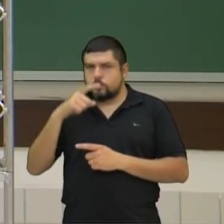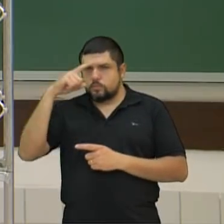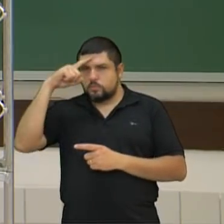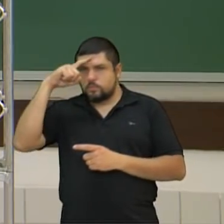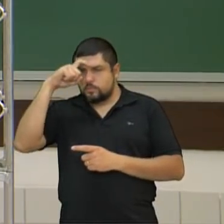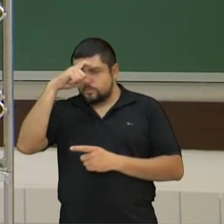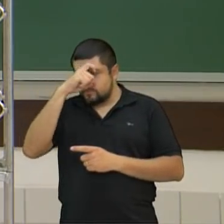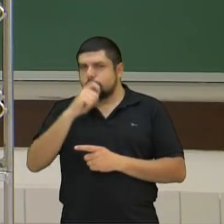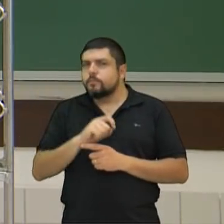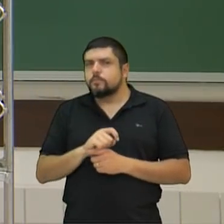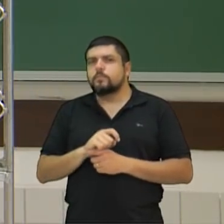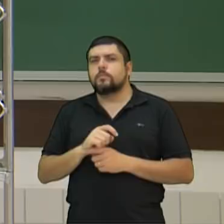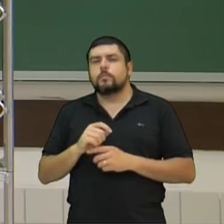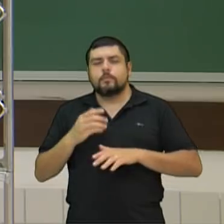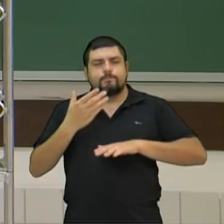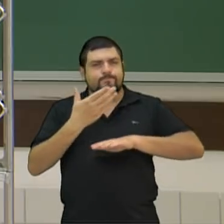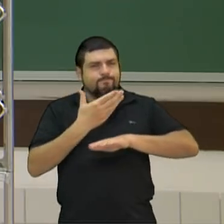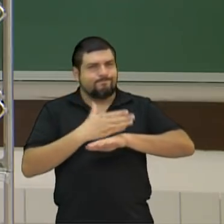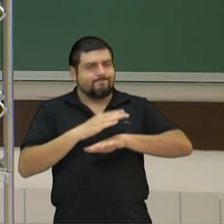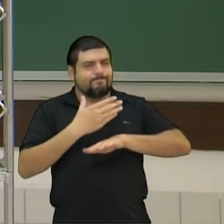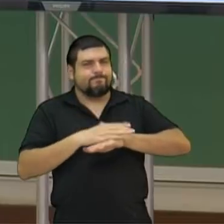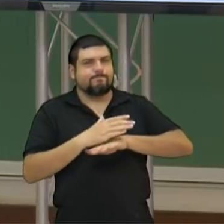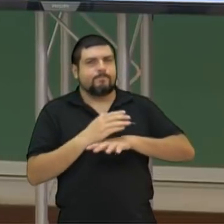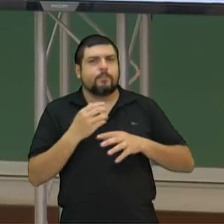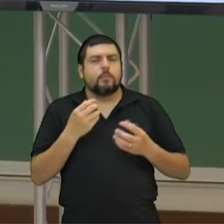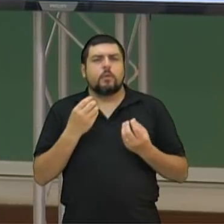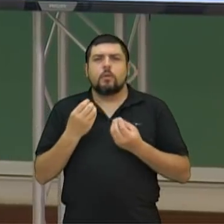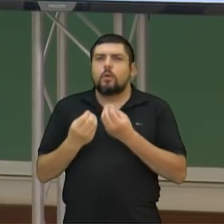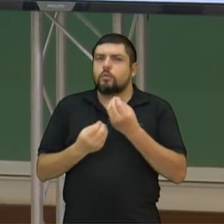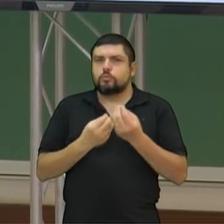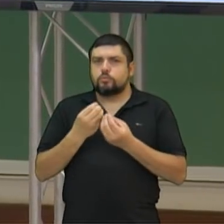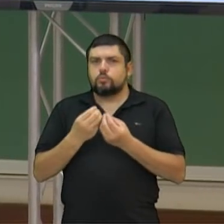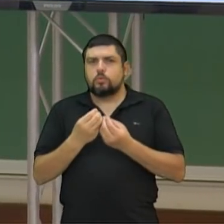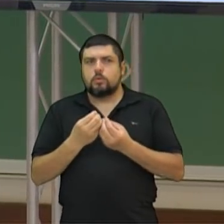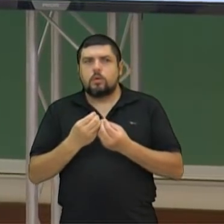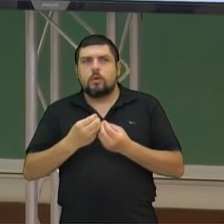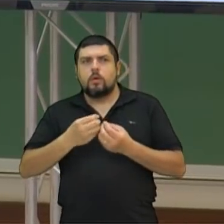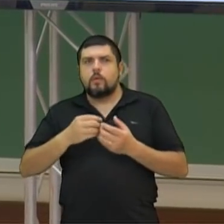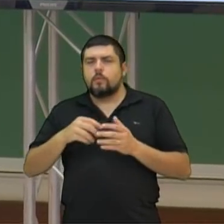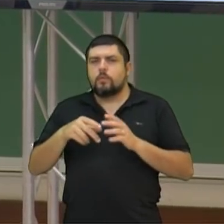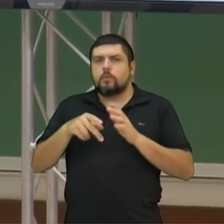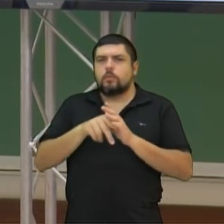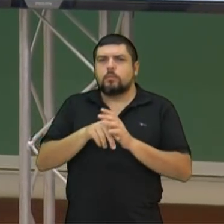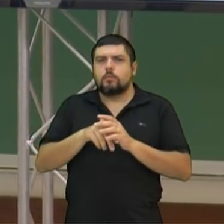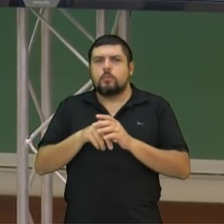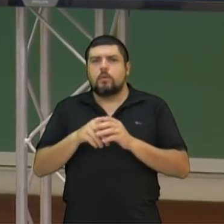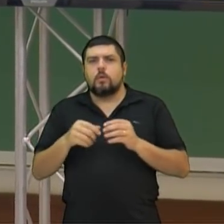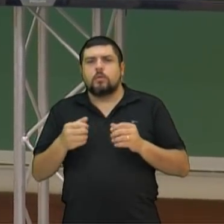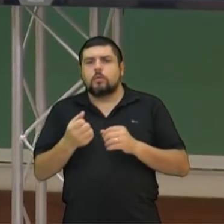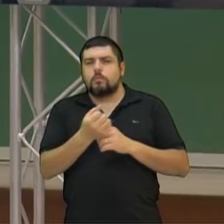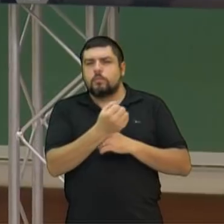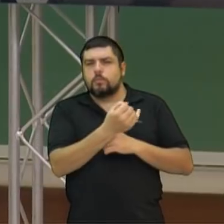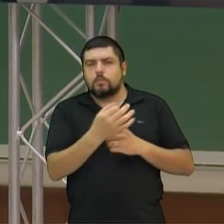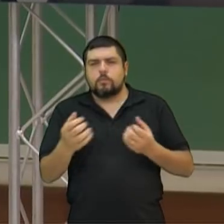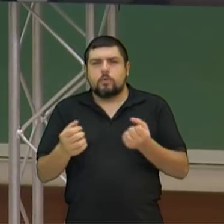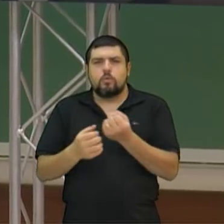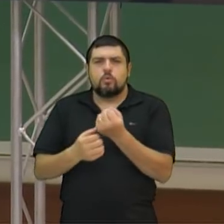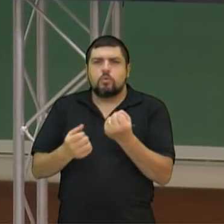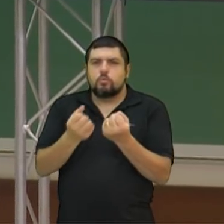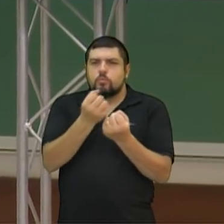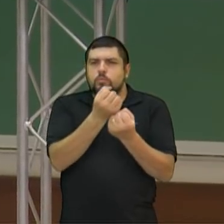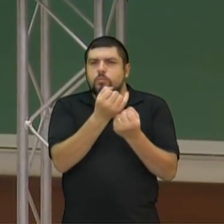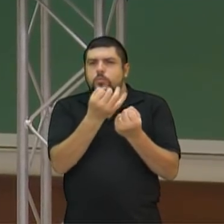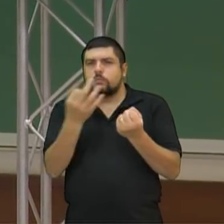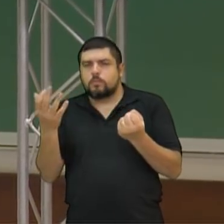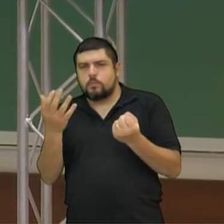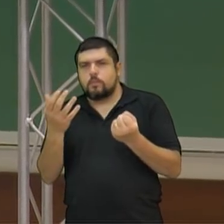temperinho. Vamos relembrar algumas propriedades das potências, tá? Coisas que vocês aprenderam já há alguns anos atrás e de repente não está bem claro